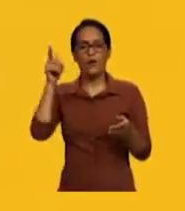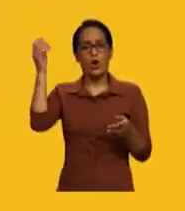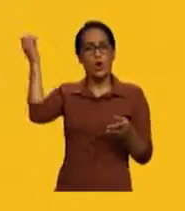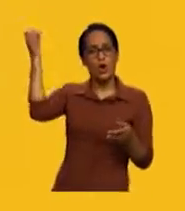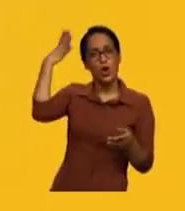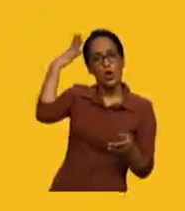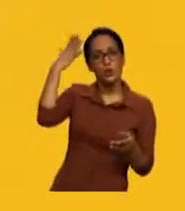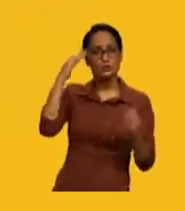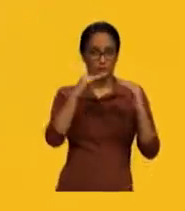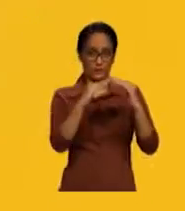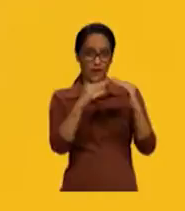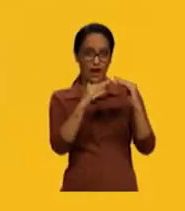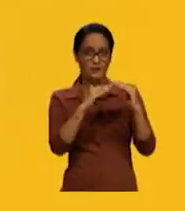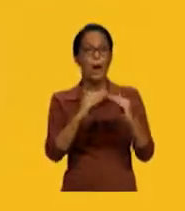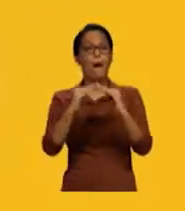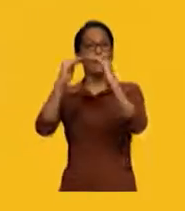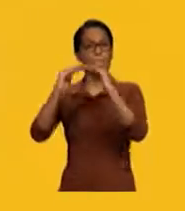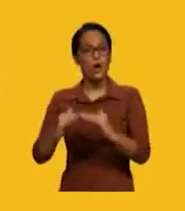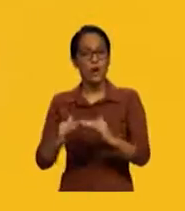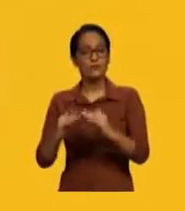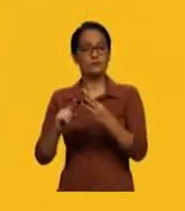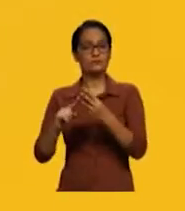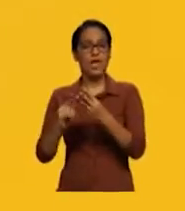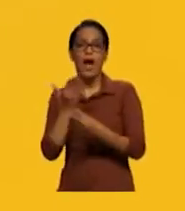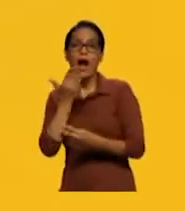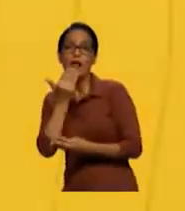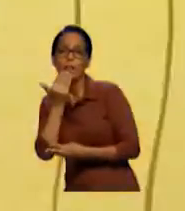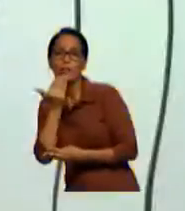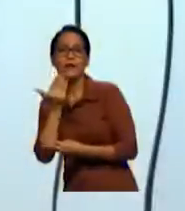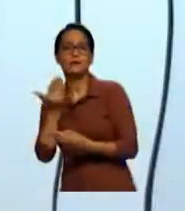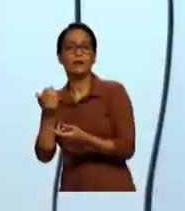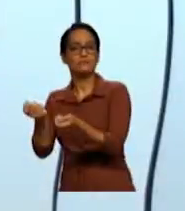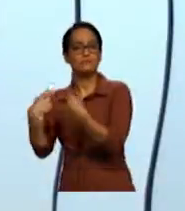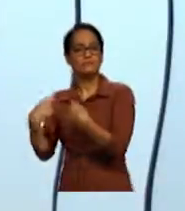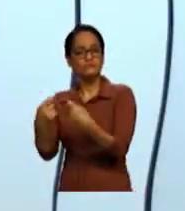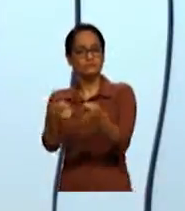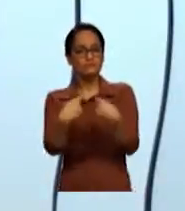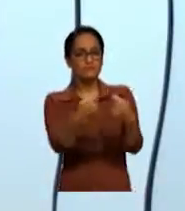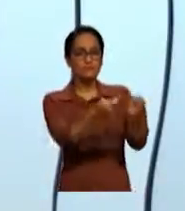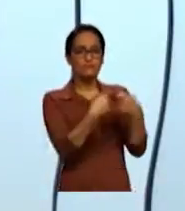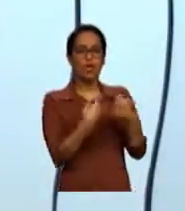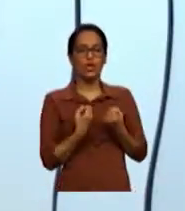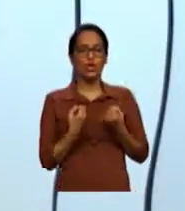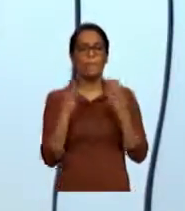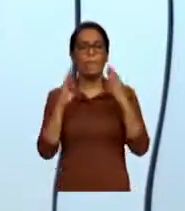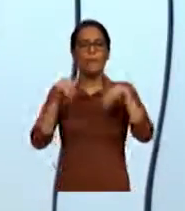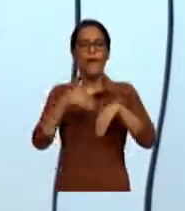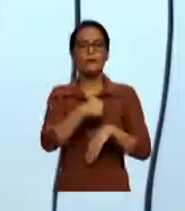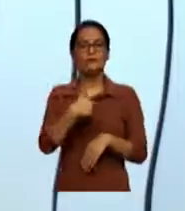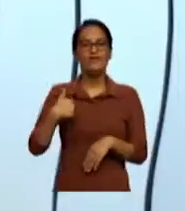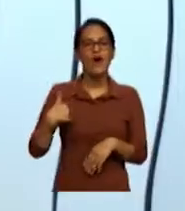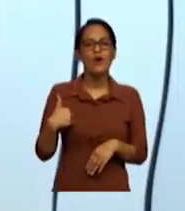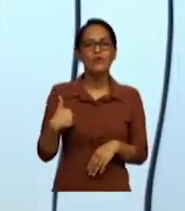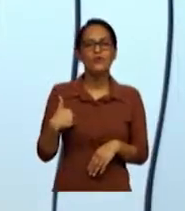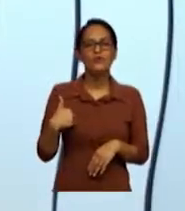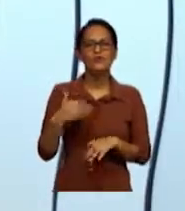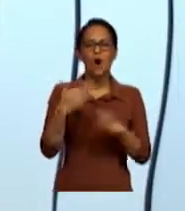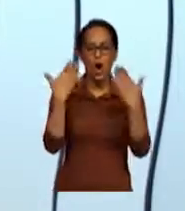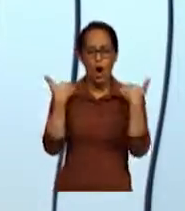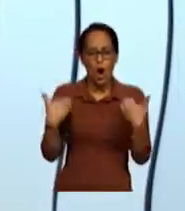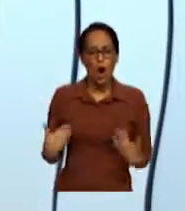saudável, moradia adequada. Tudo isso vai estar contribuindo para o quê? O meu bem-estar